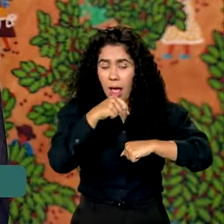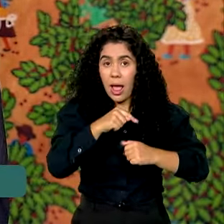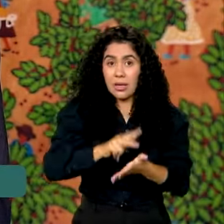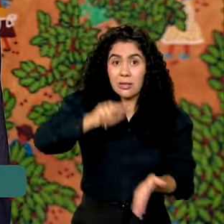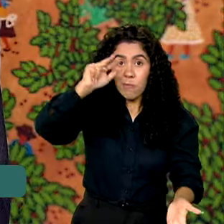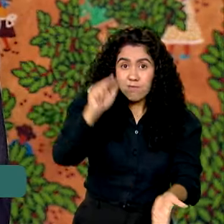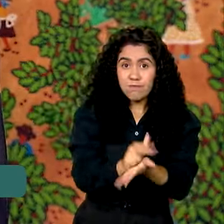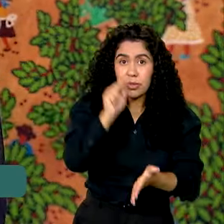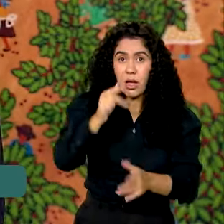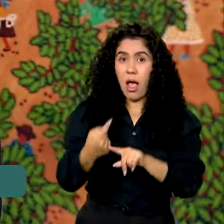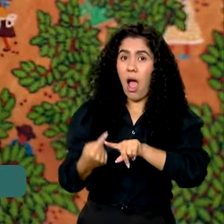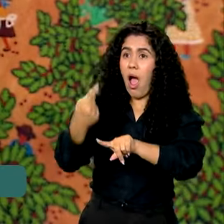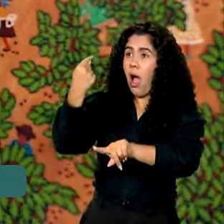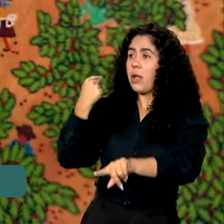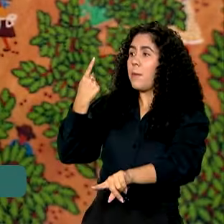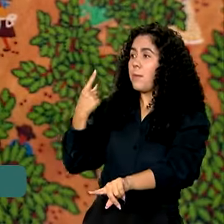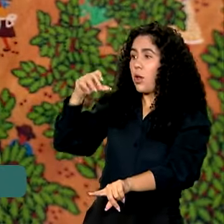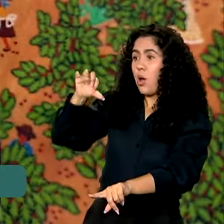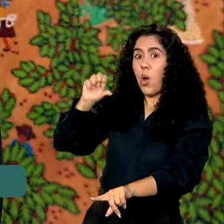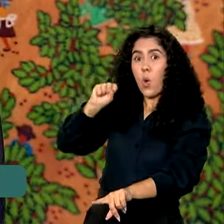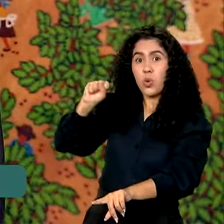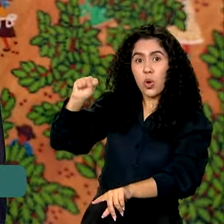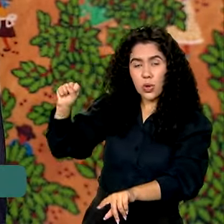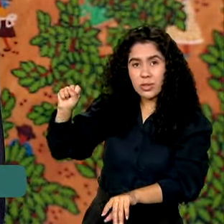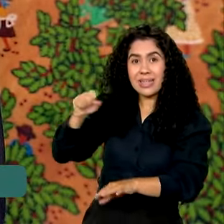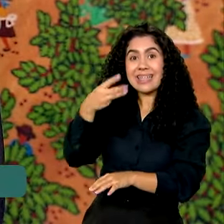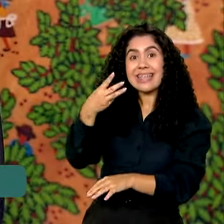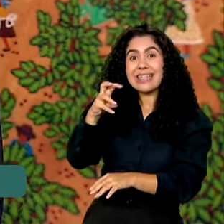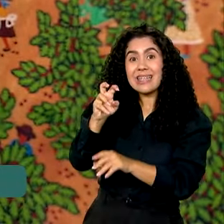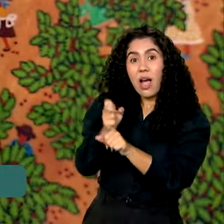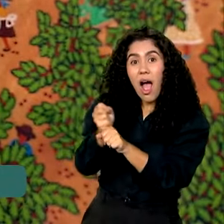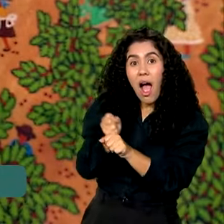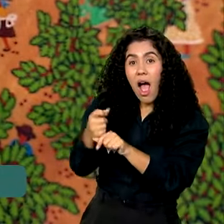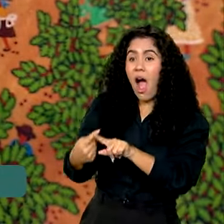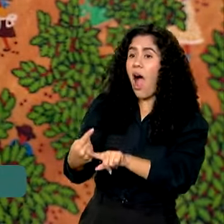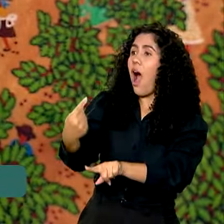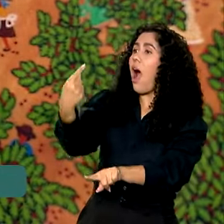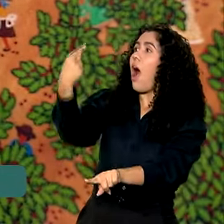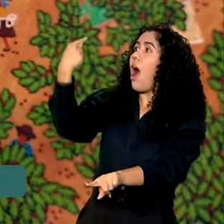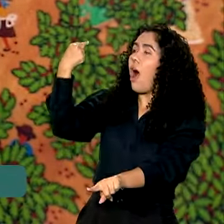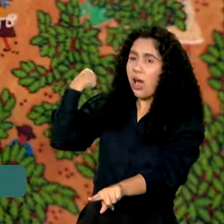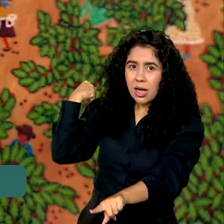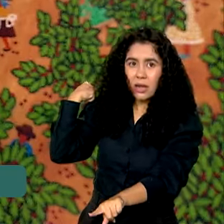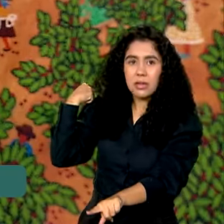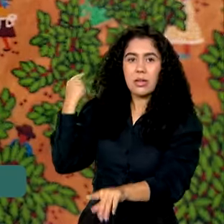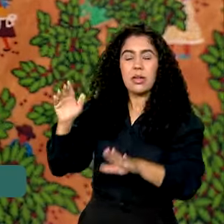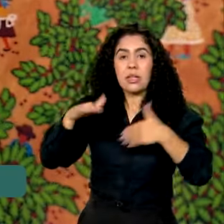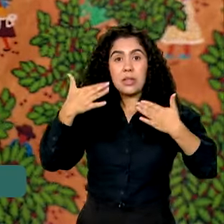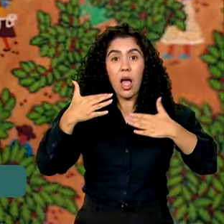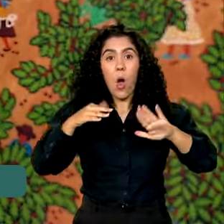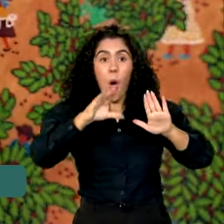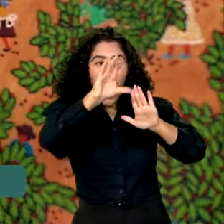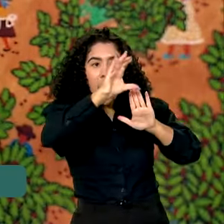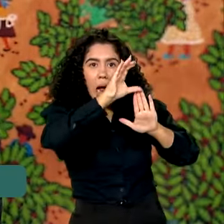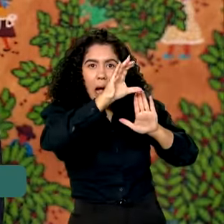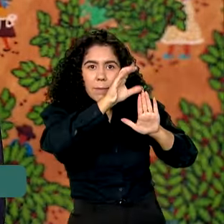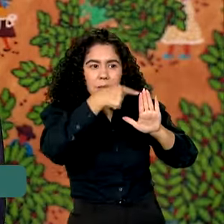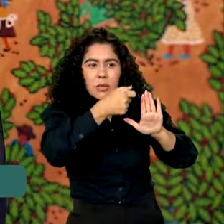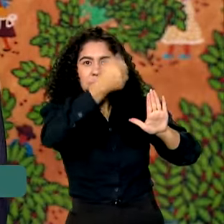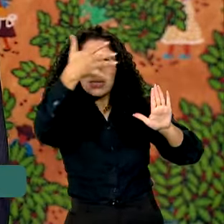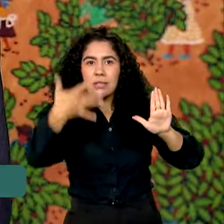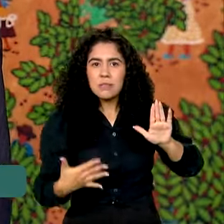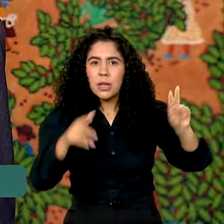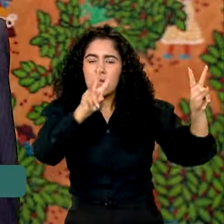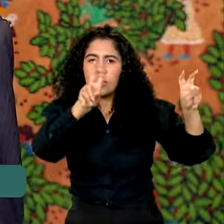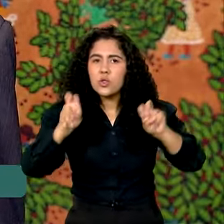em 1988, ou seja, 35 anos atrás, o capítulo relativo à segurança